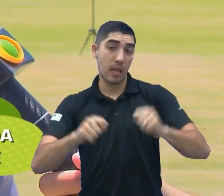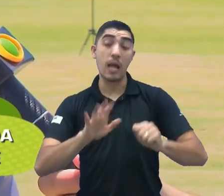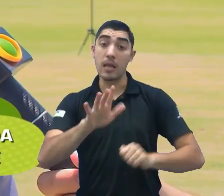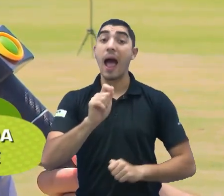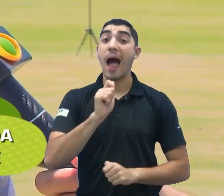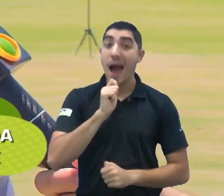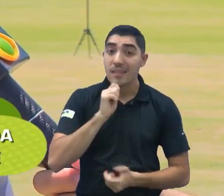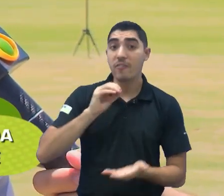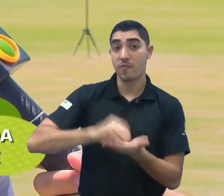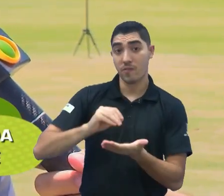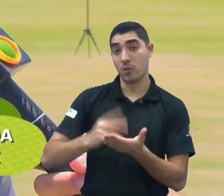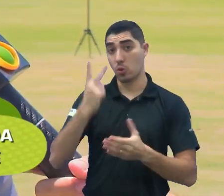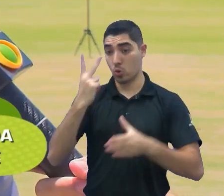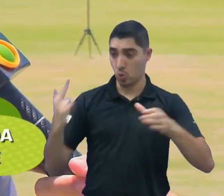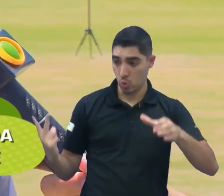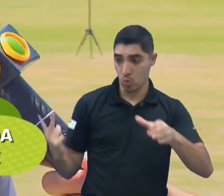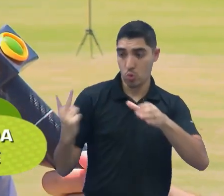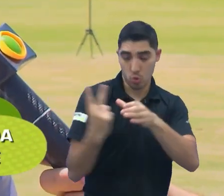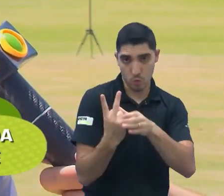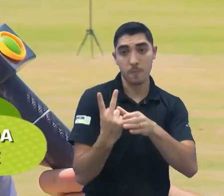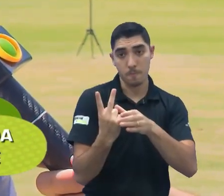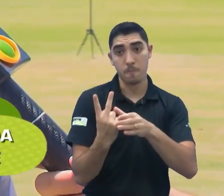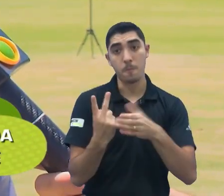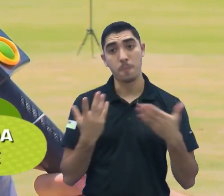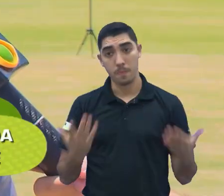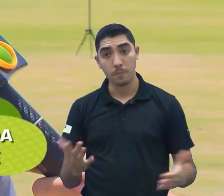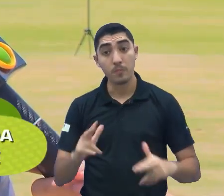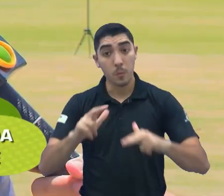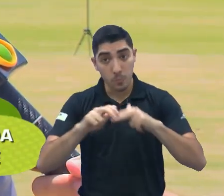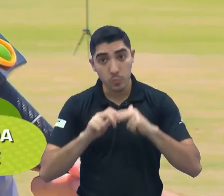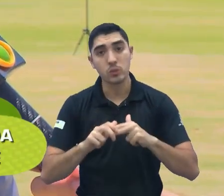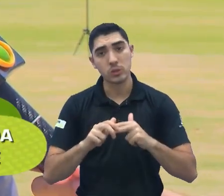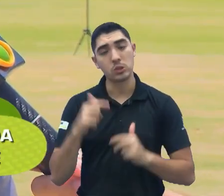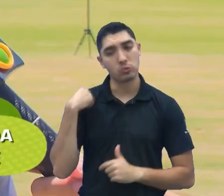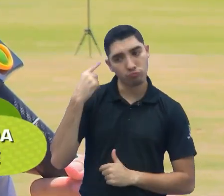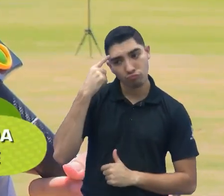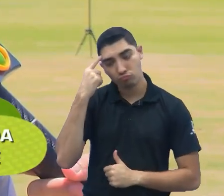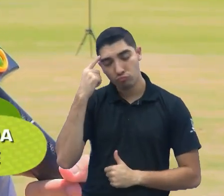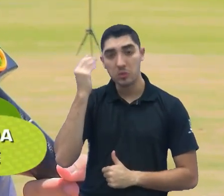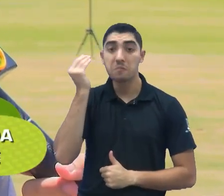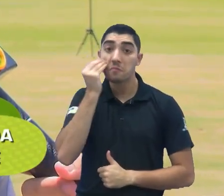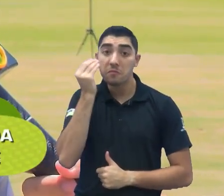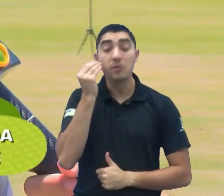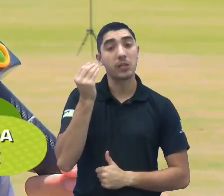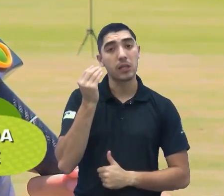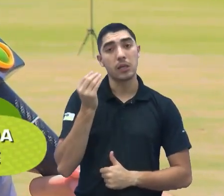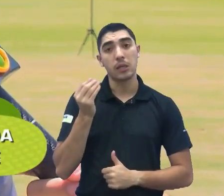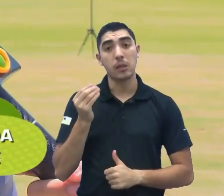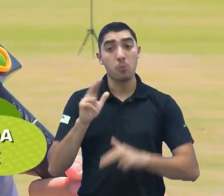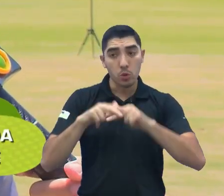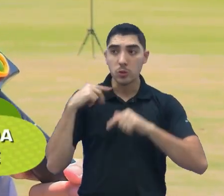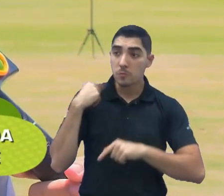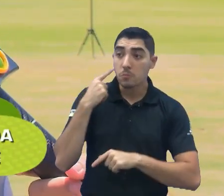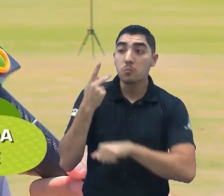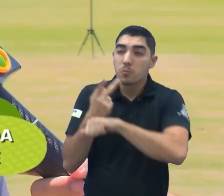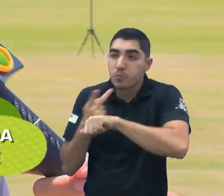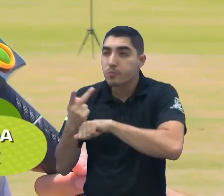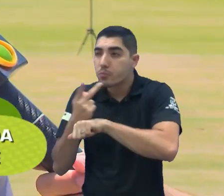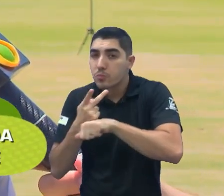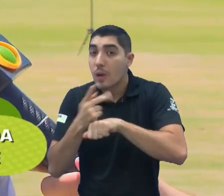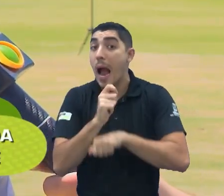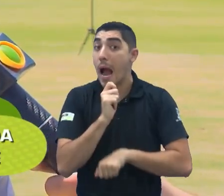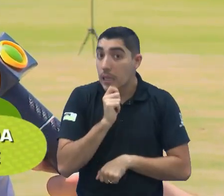duas peças para fechar os 26 inscritos, né, que a gente tem direito à lista A. É isso, a gente está olhando bastante o mercado, os campeonatos estaduais já